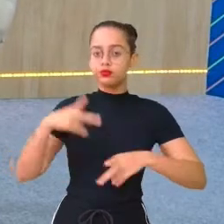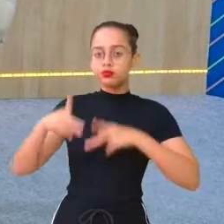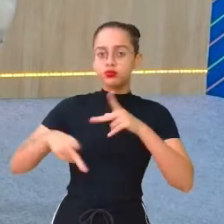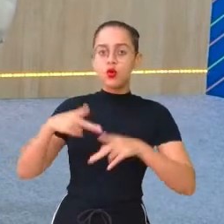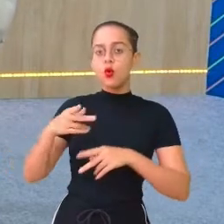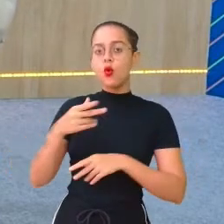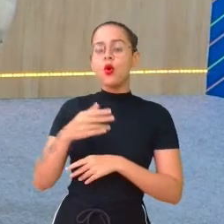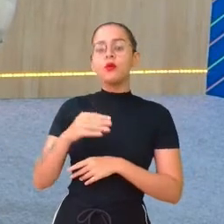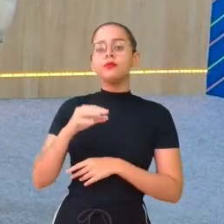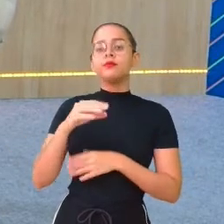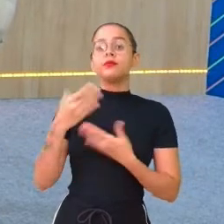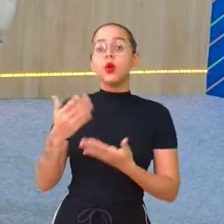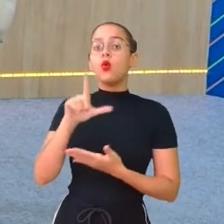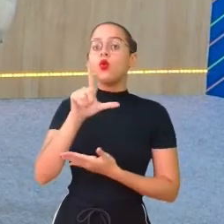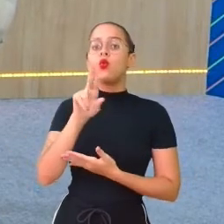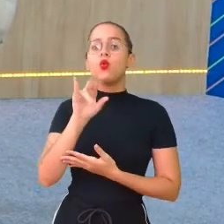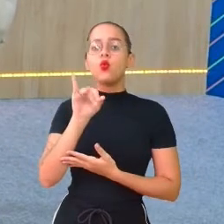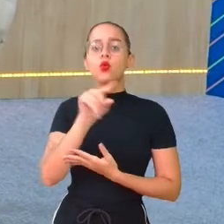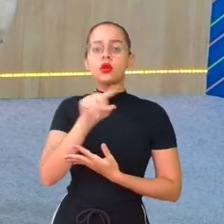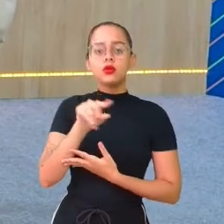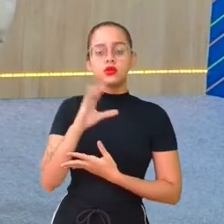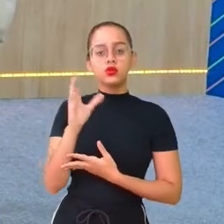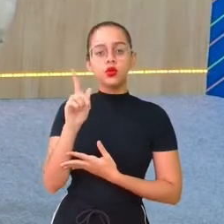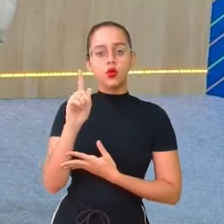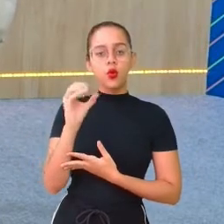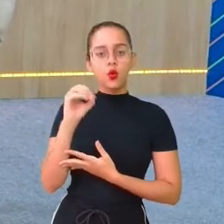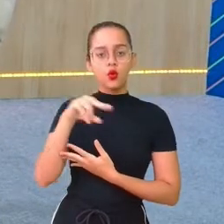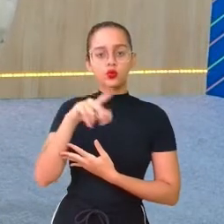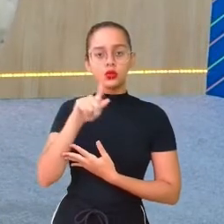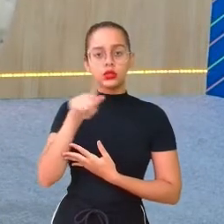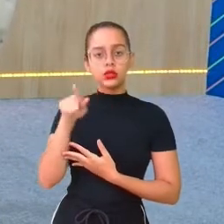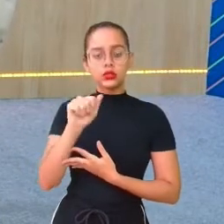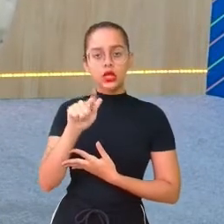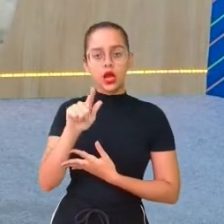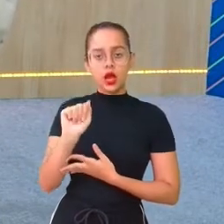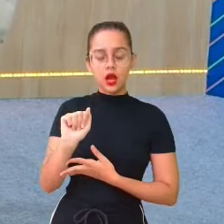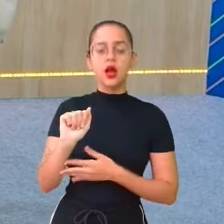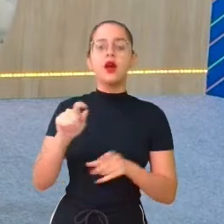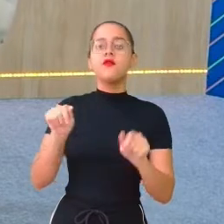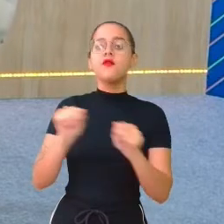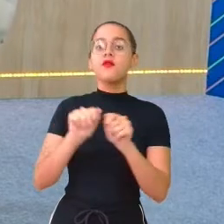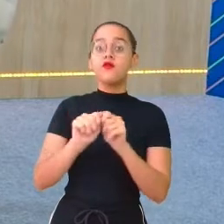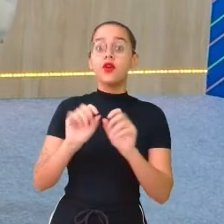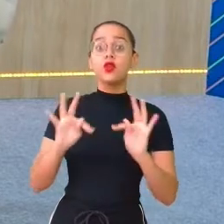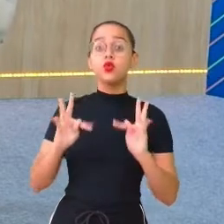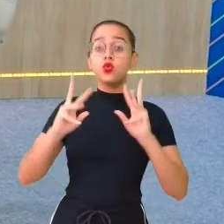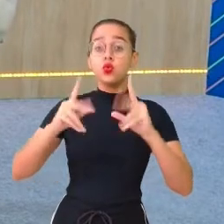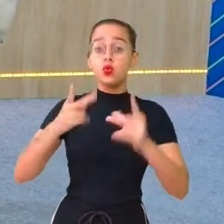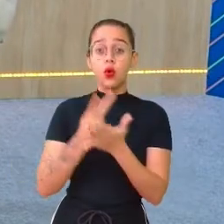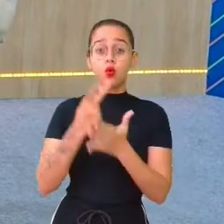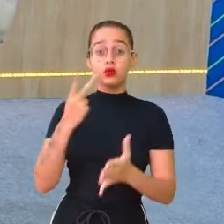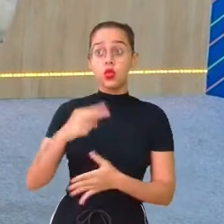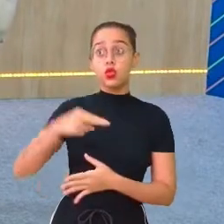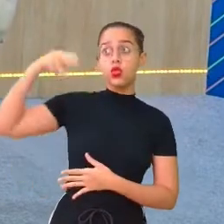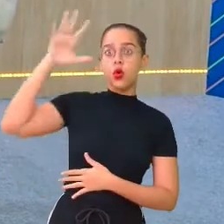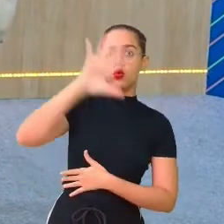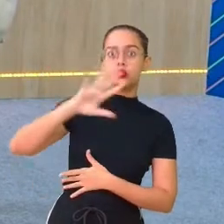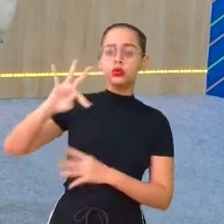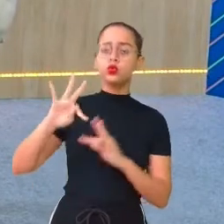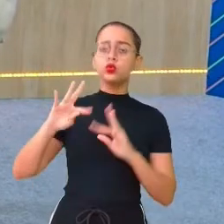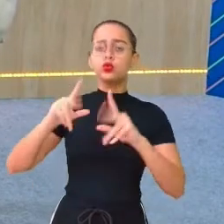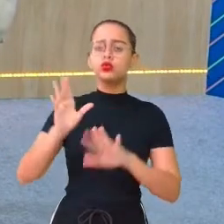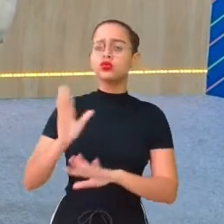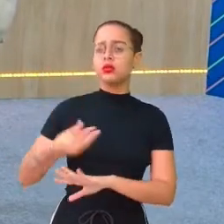Gonzaga fez com esse instrumento, antes de tudo, foi mostrar muito do que acontecia no Nordeste, né? Muito do que já existia. E eu